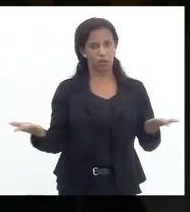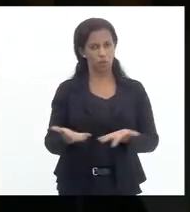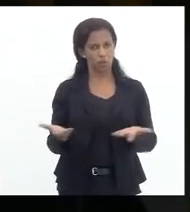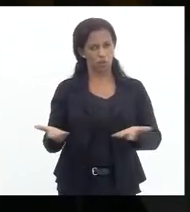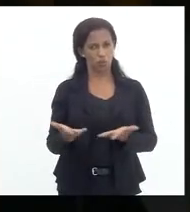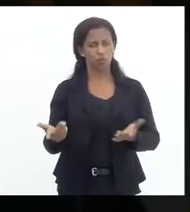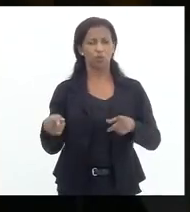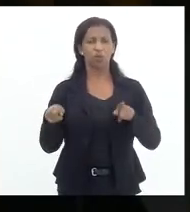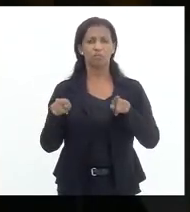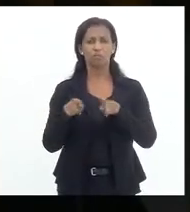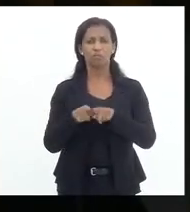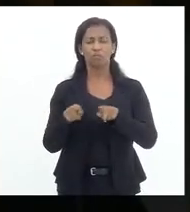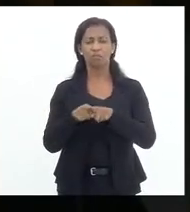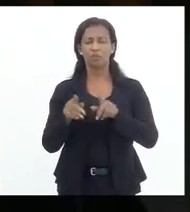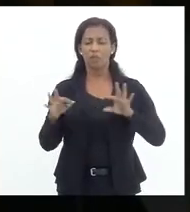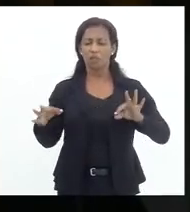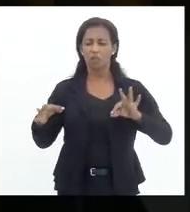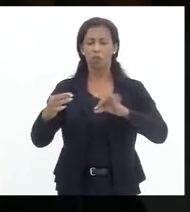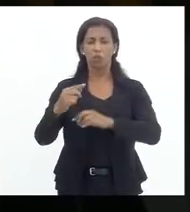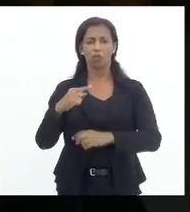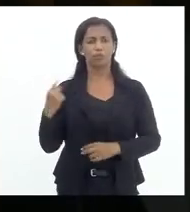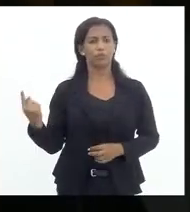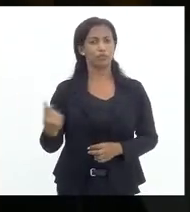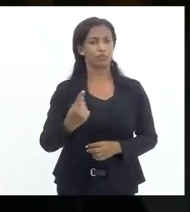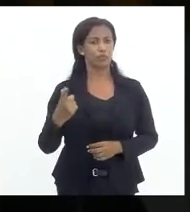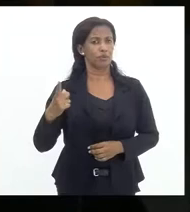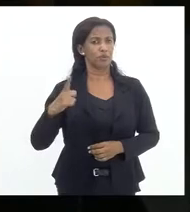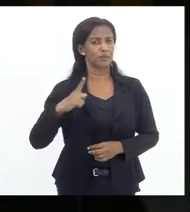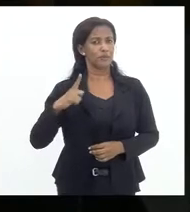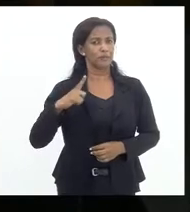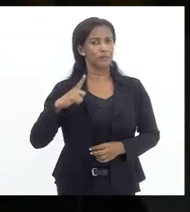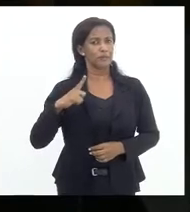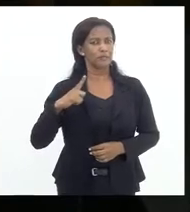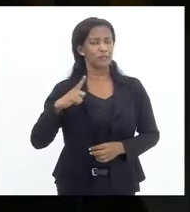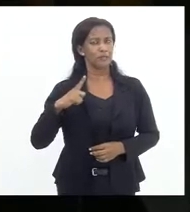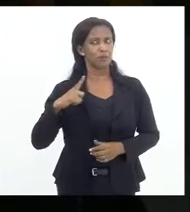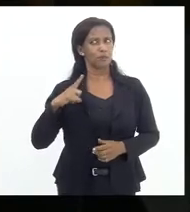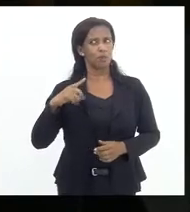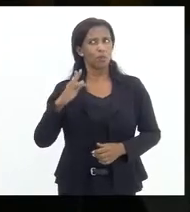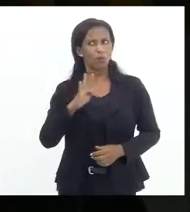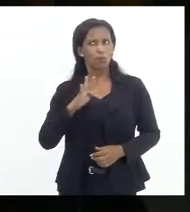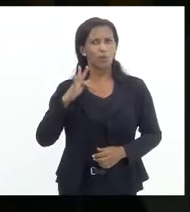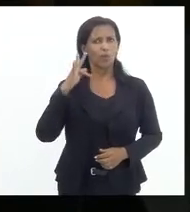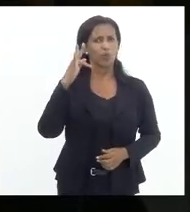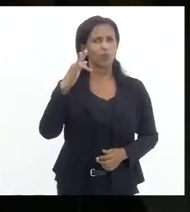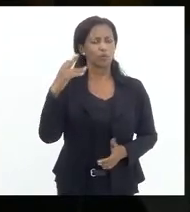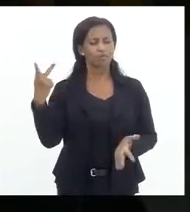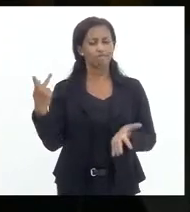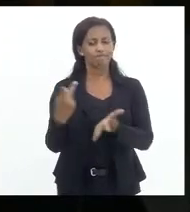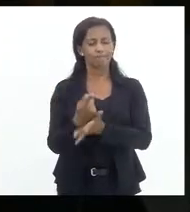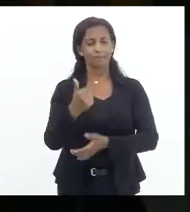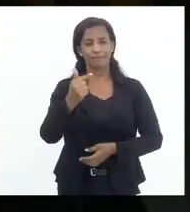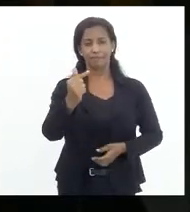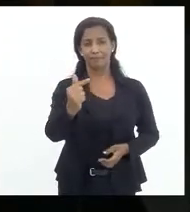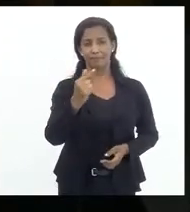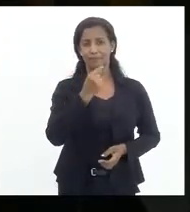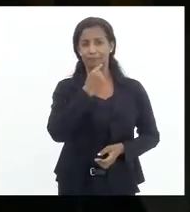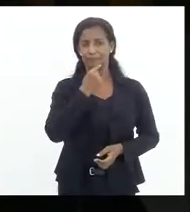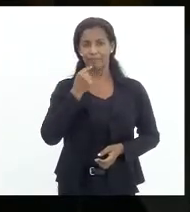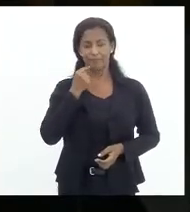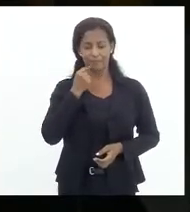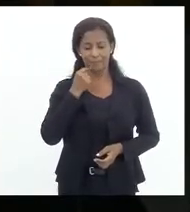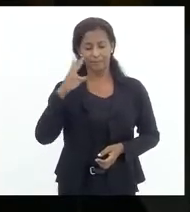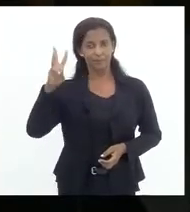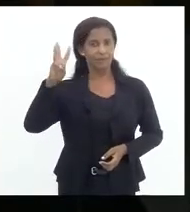apreensões que todos temos sobre o Sete de Setembro que se aproxima